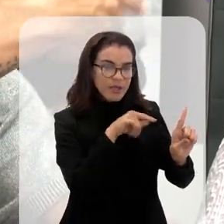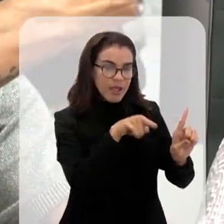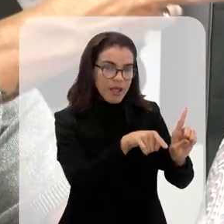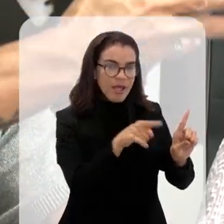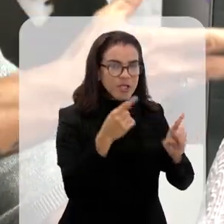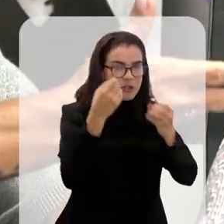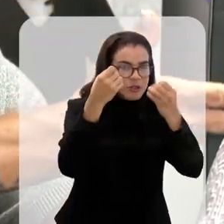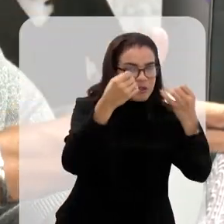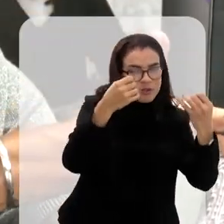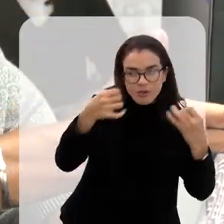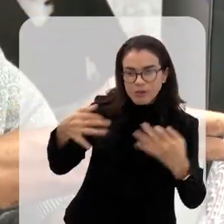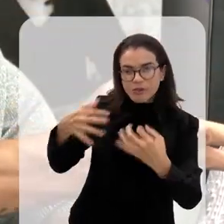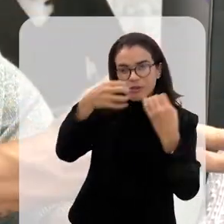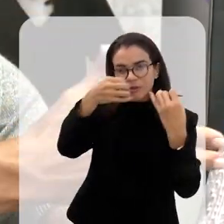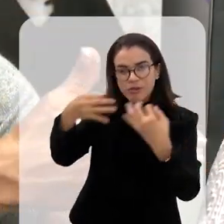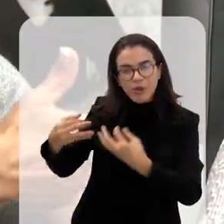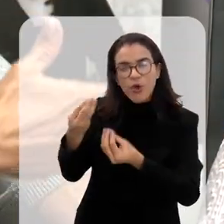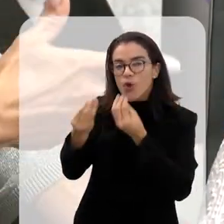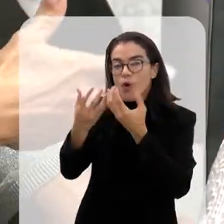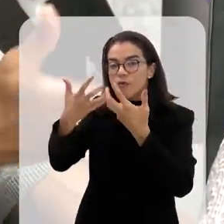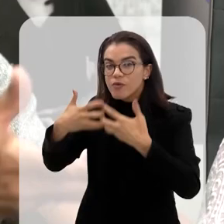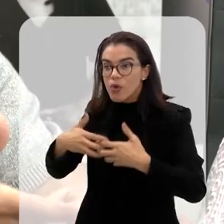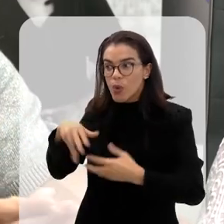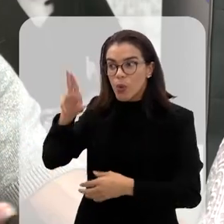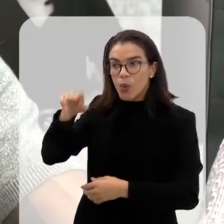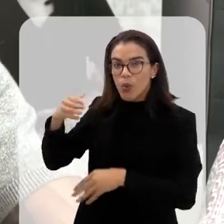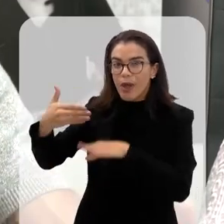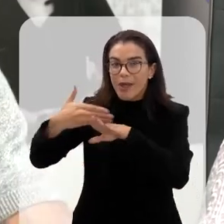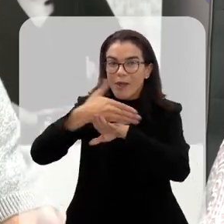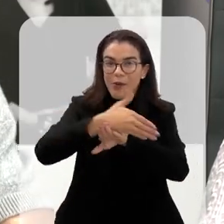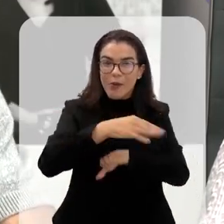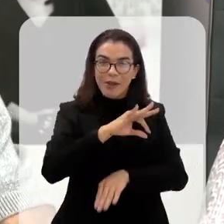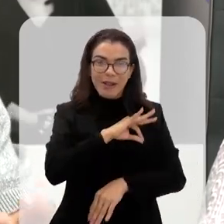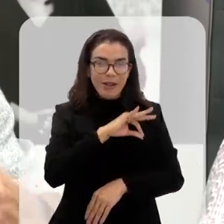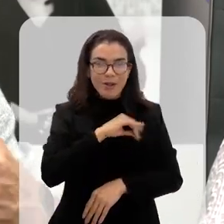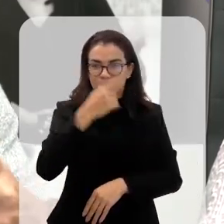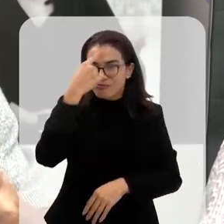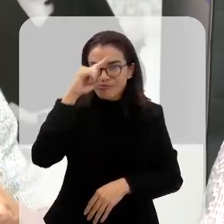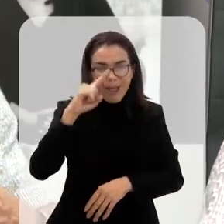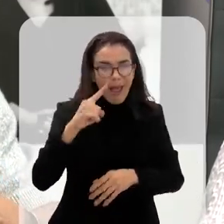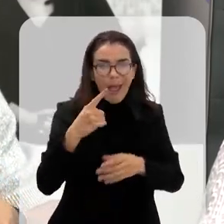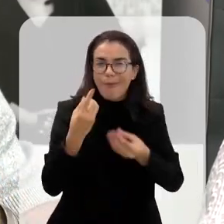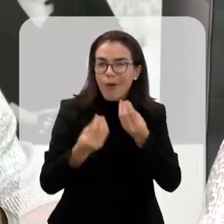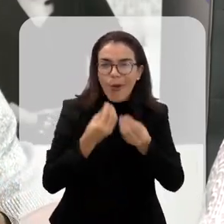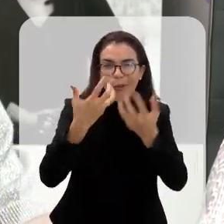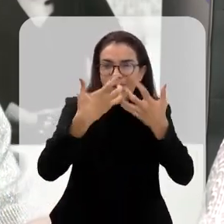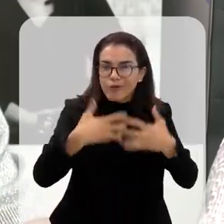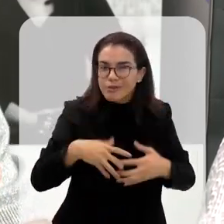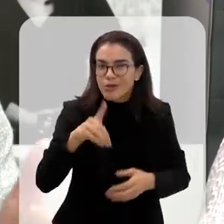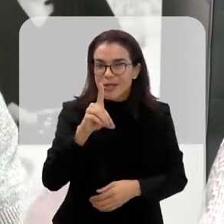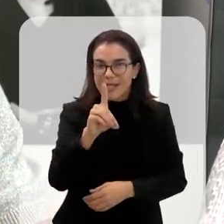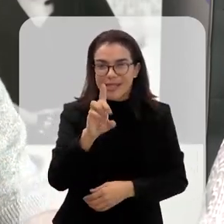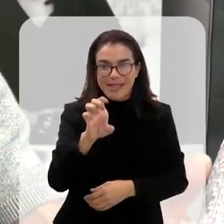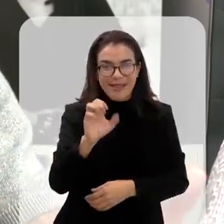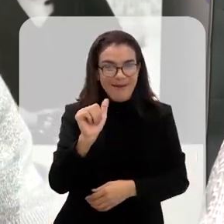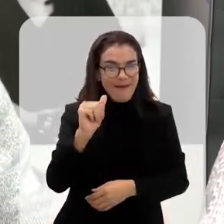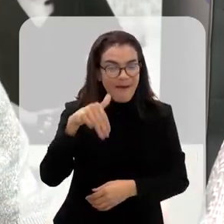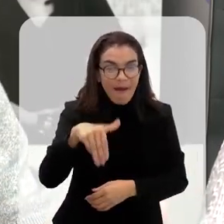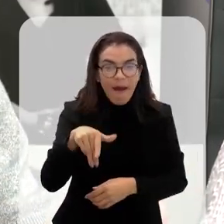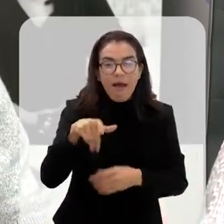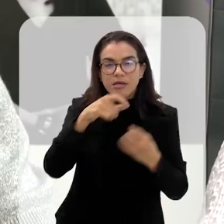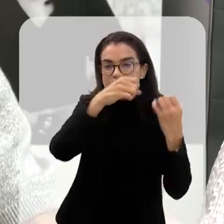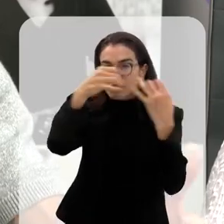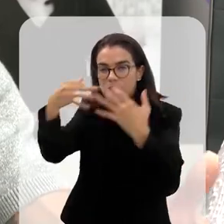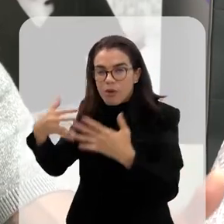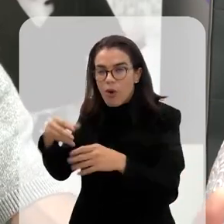porque todos desconhecem, né? Quem nunca entrou numa delegacia não sabe como funciona uma DEAN. Nós levamos, eles